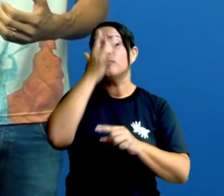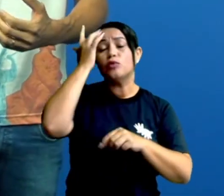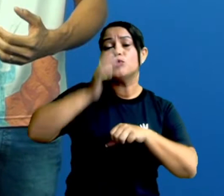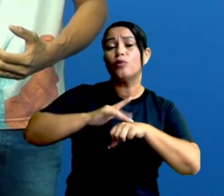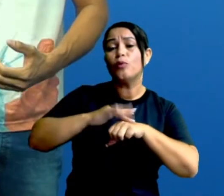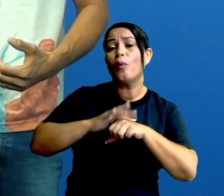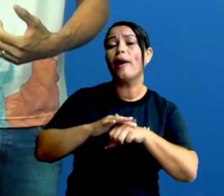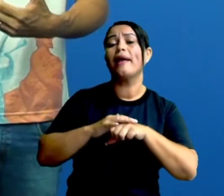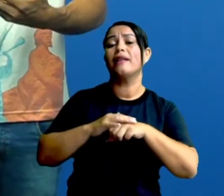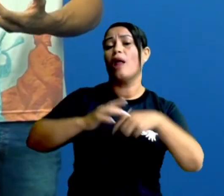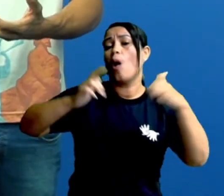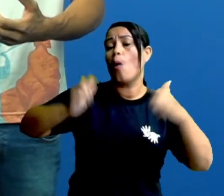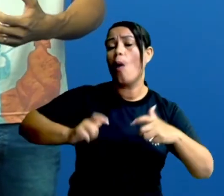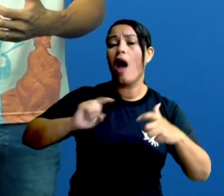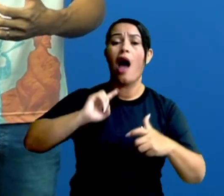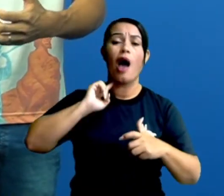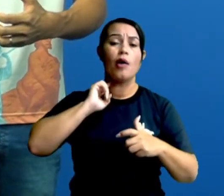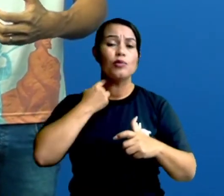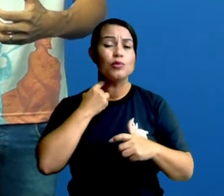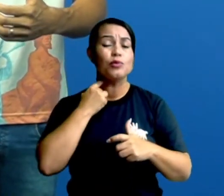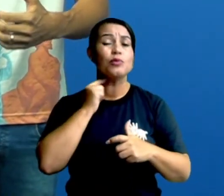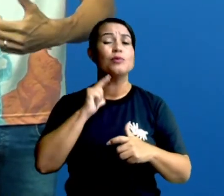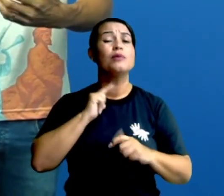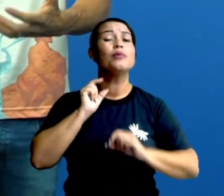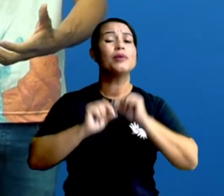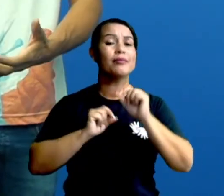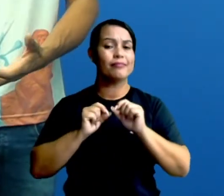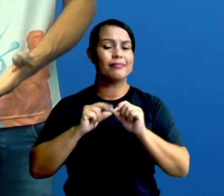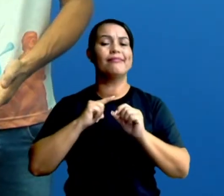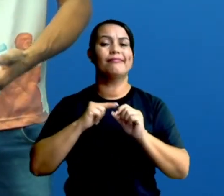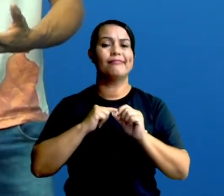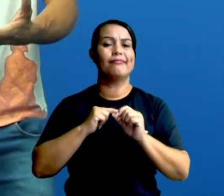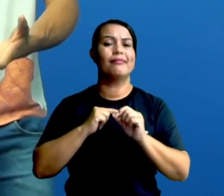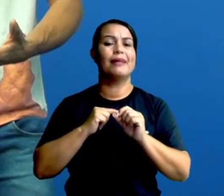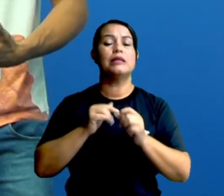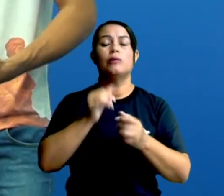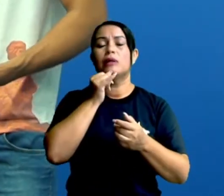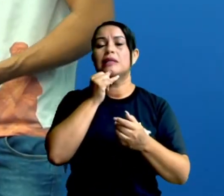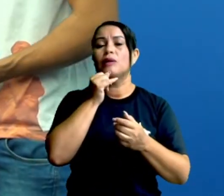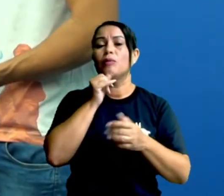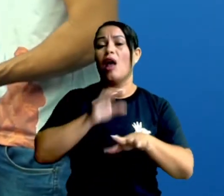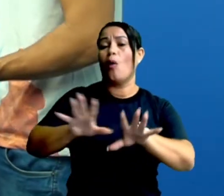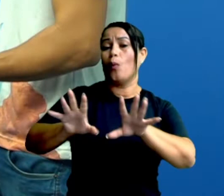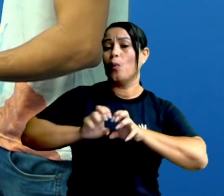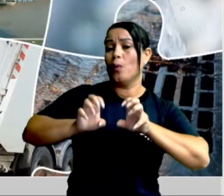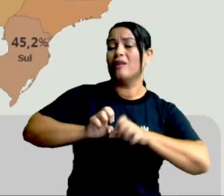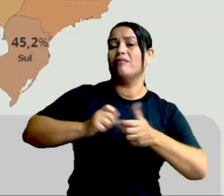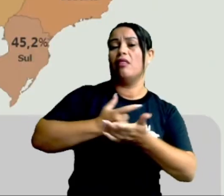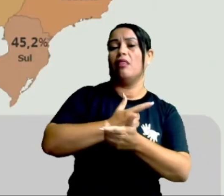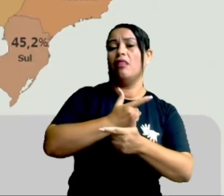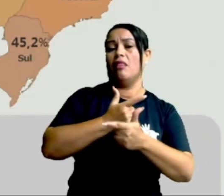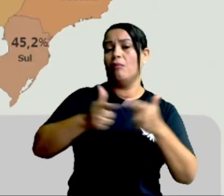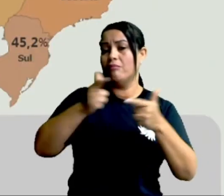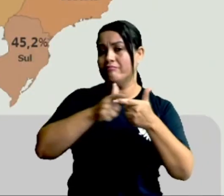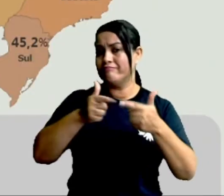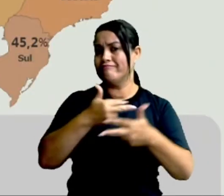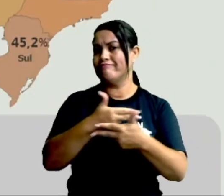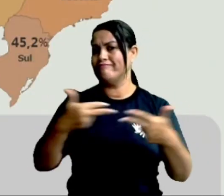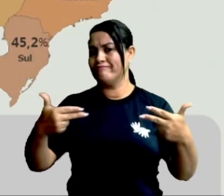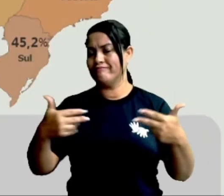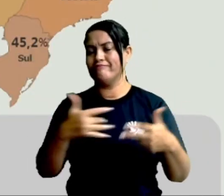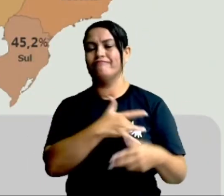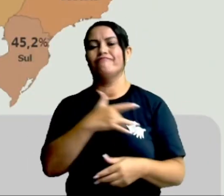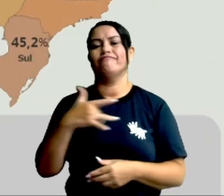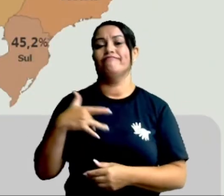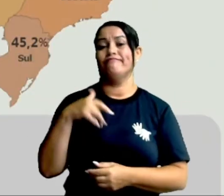adequado acabam sendo mais suscetíveis a adquirirem várias formas de problemas de